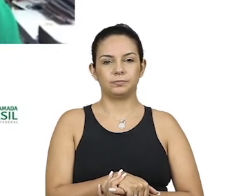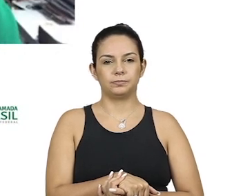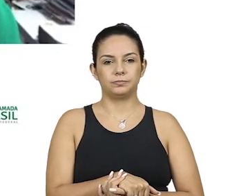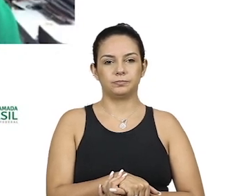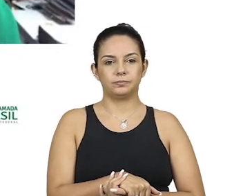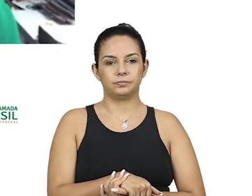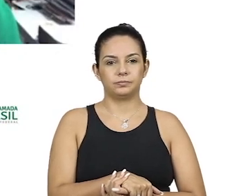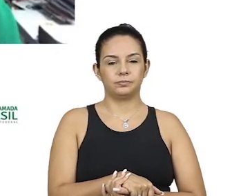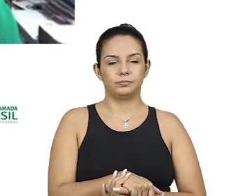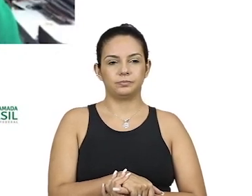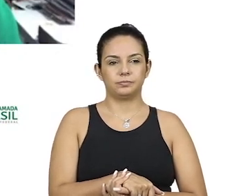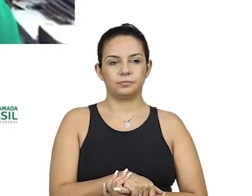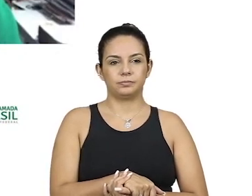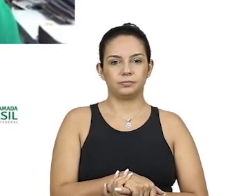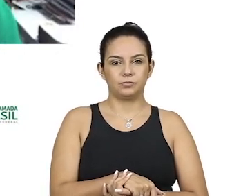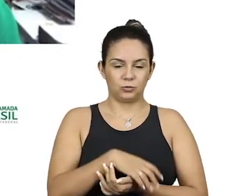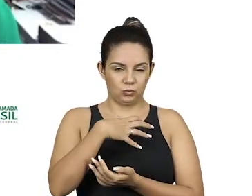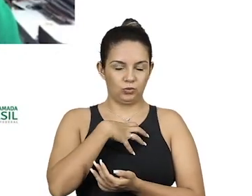da forma.